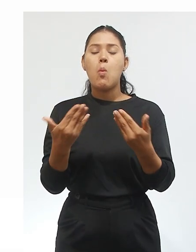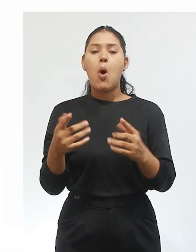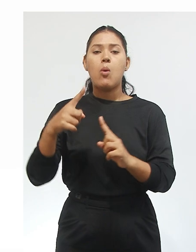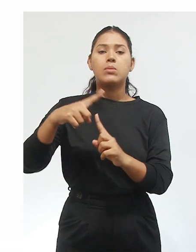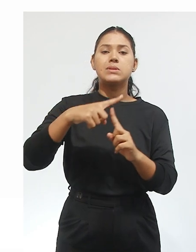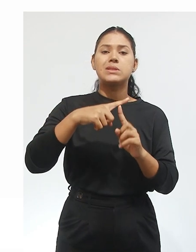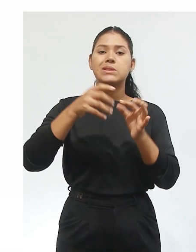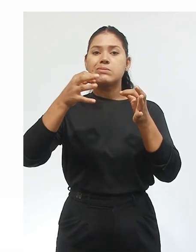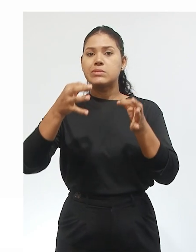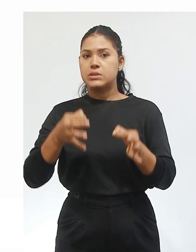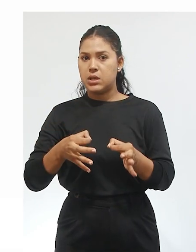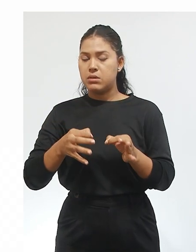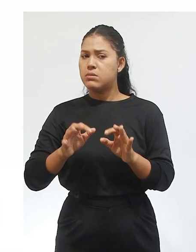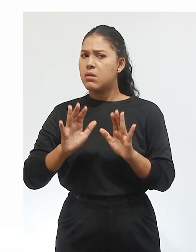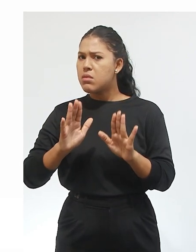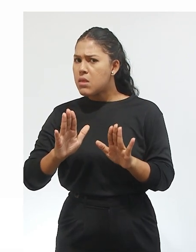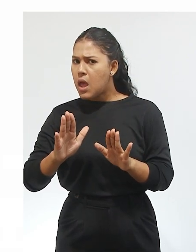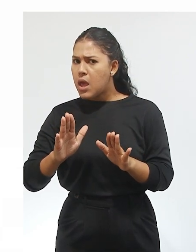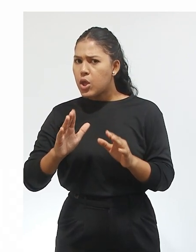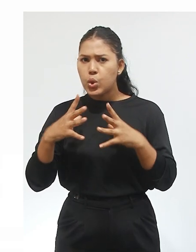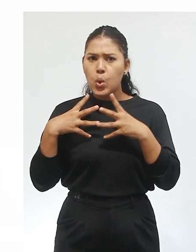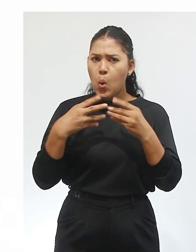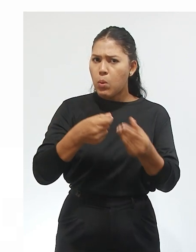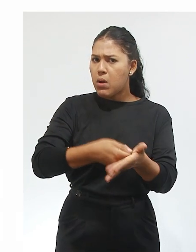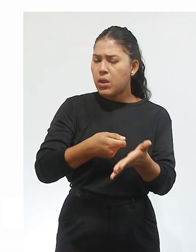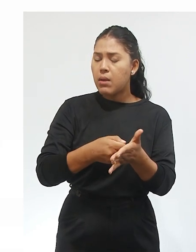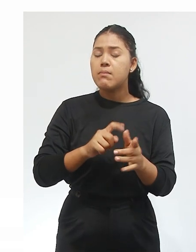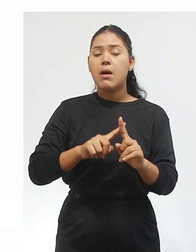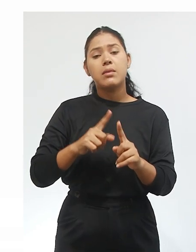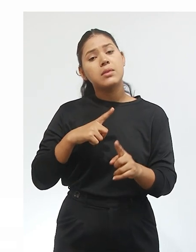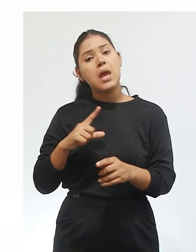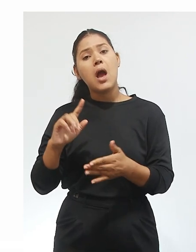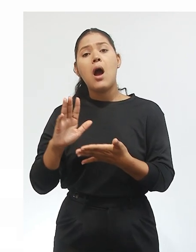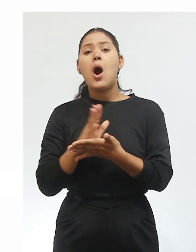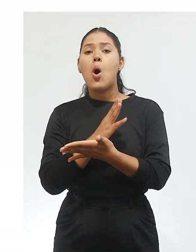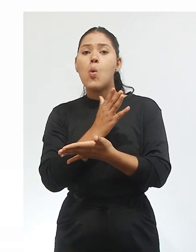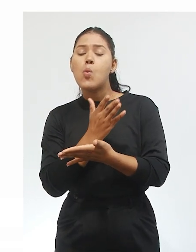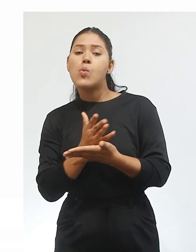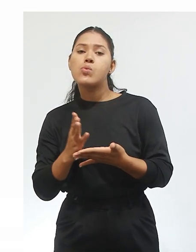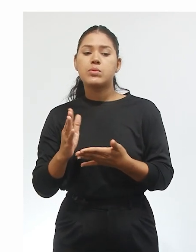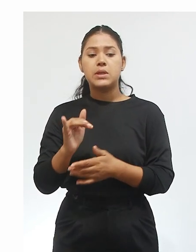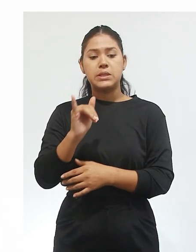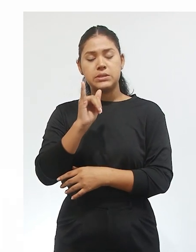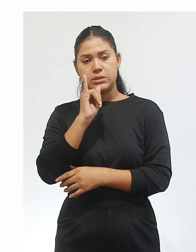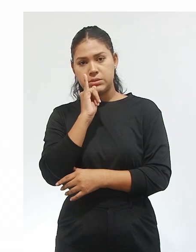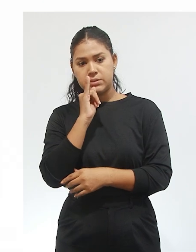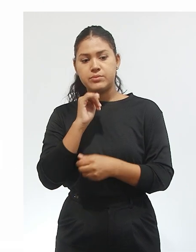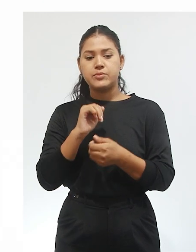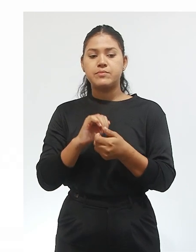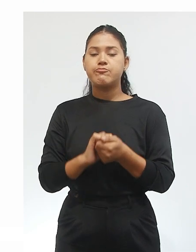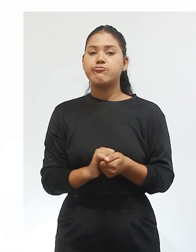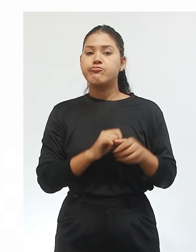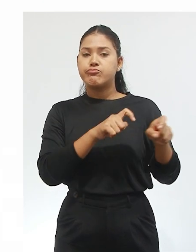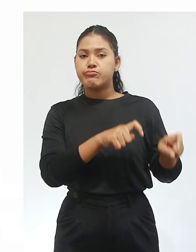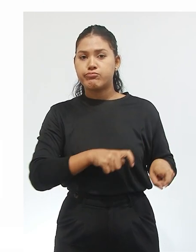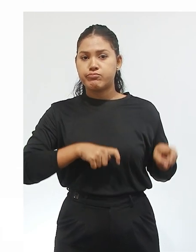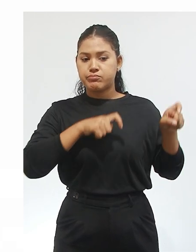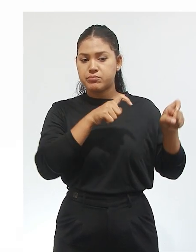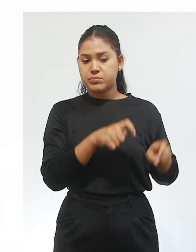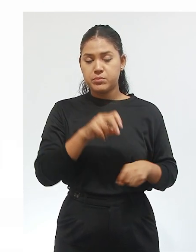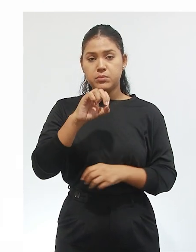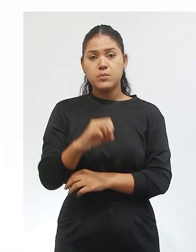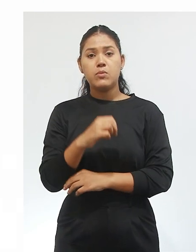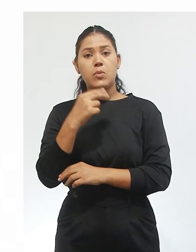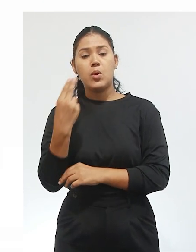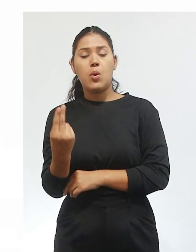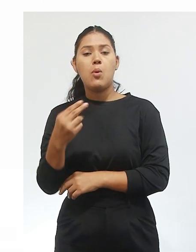Tem exceção? Sim, temos exceção aqui com produtor rural e os pequenos, no caso